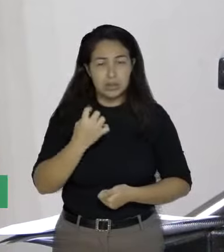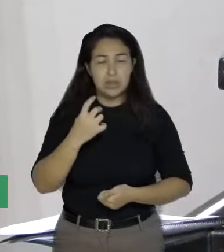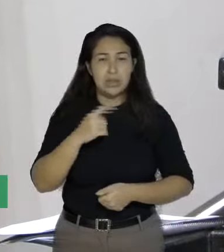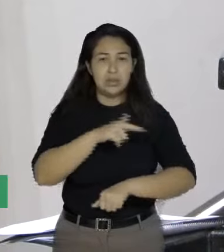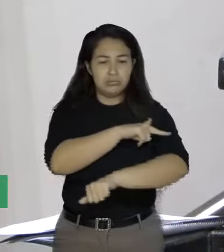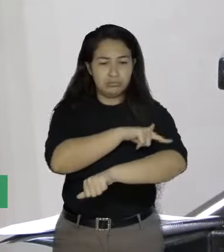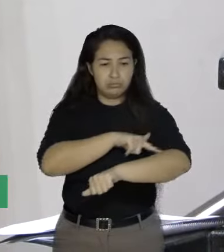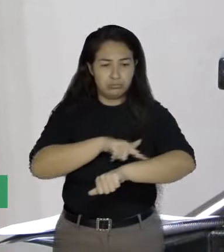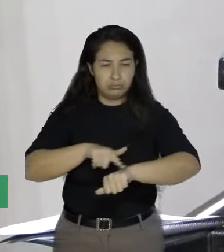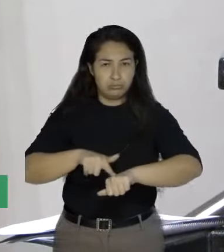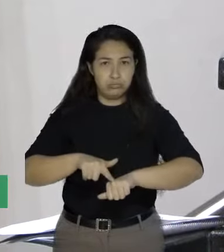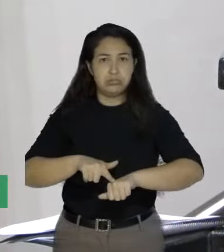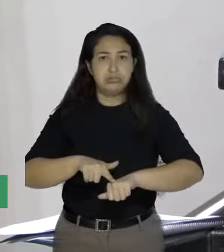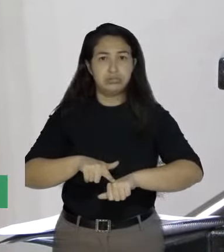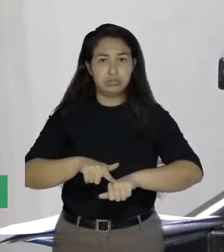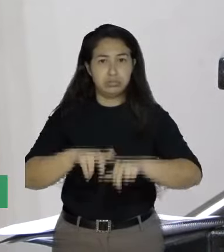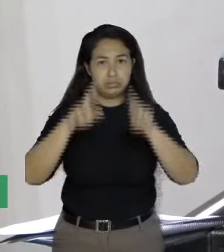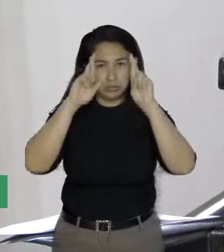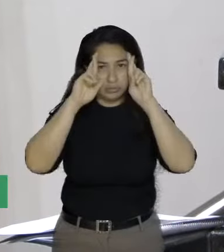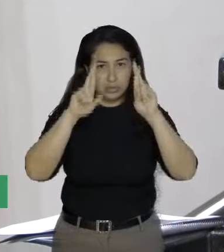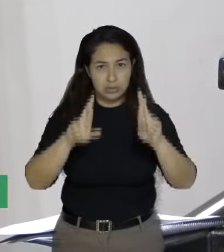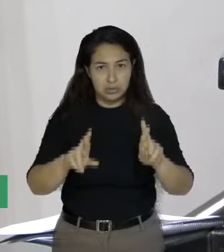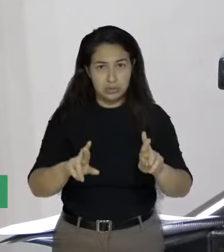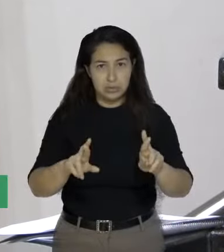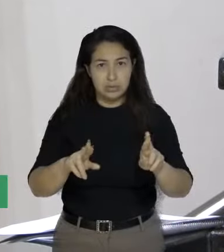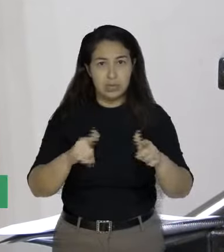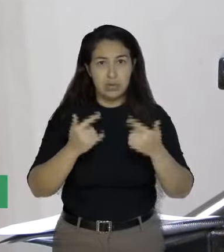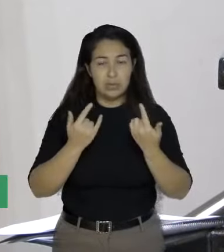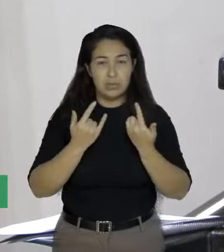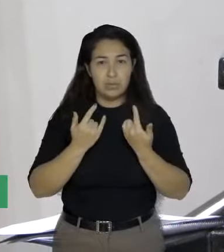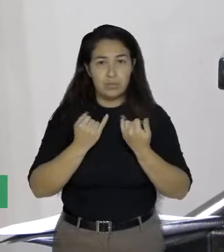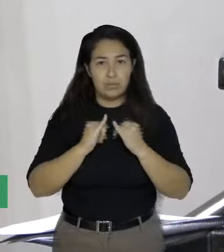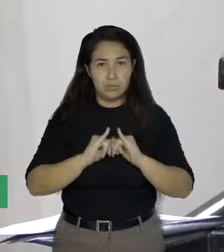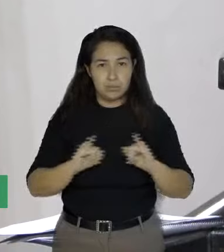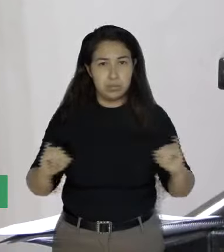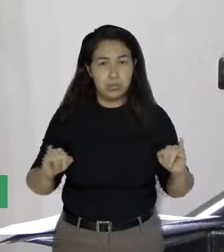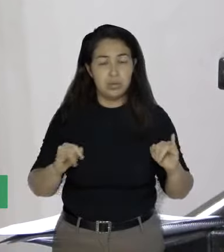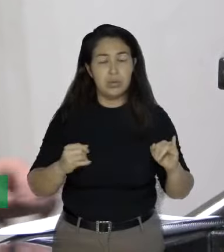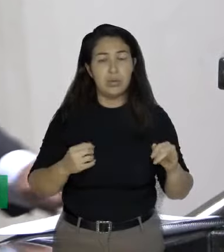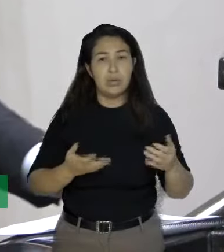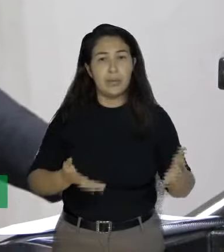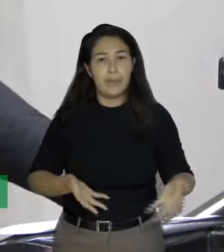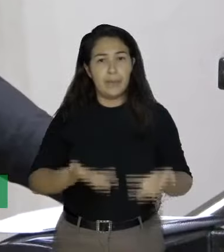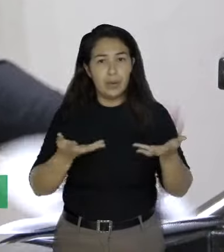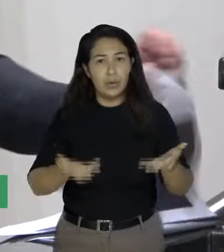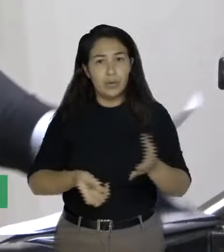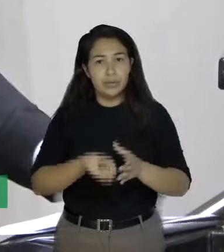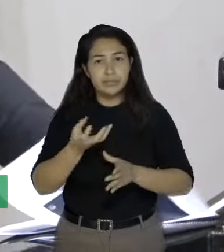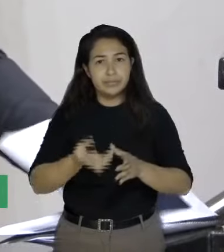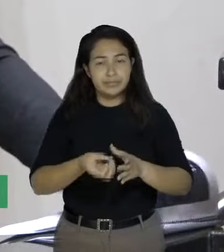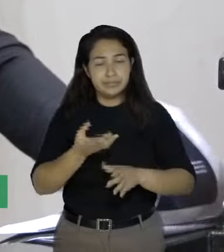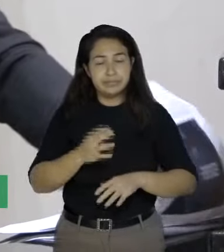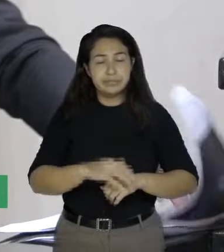independente e produtivo com resultados para nossa sociedade portanto